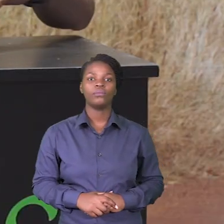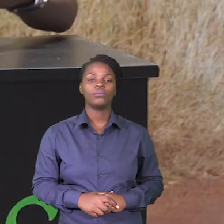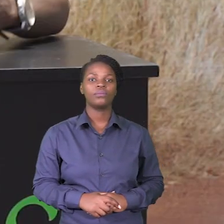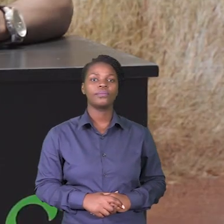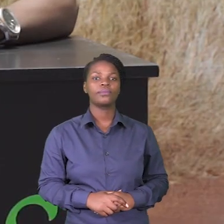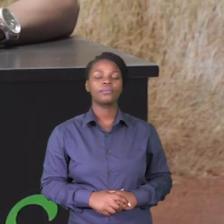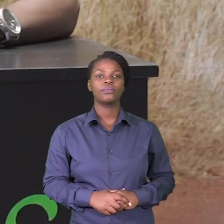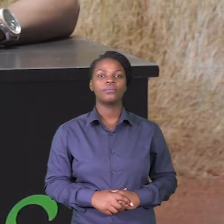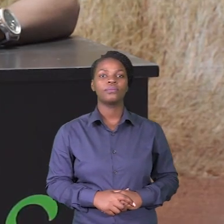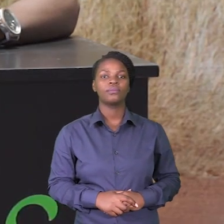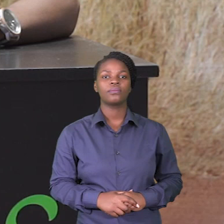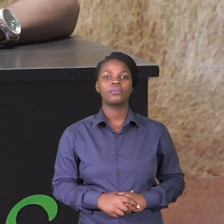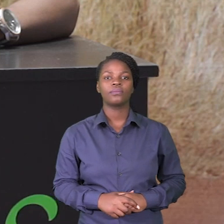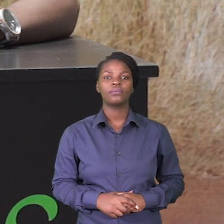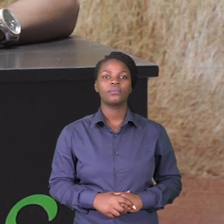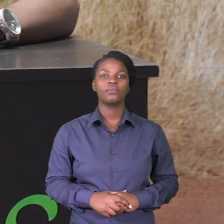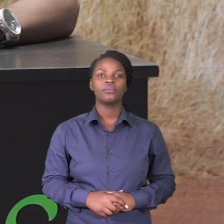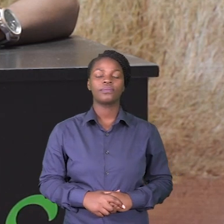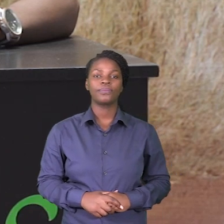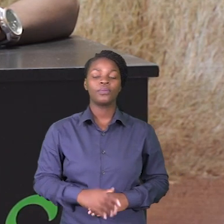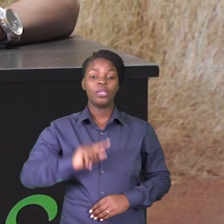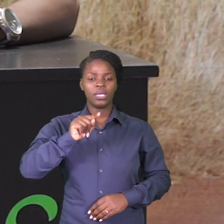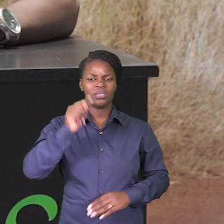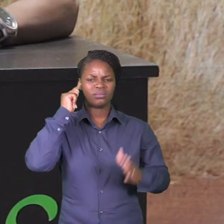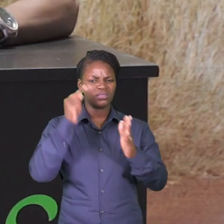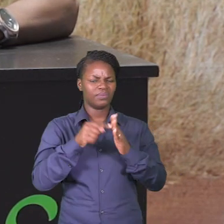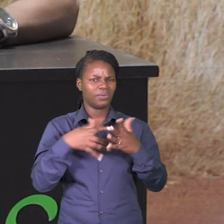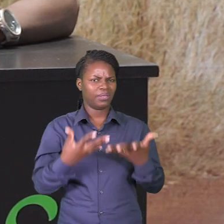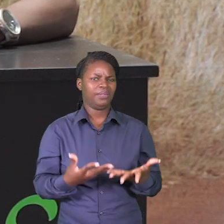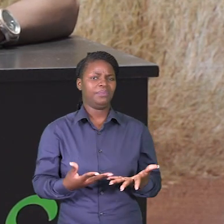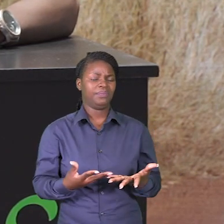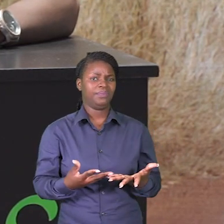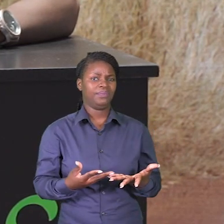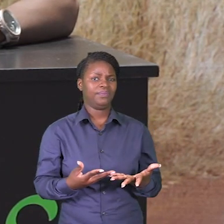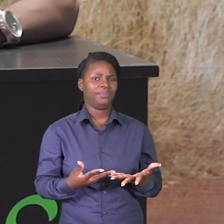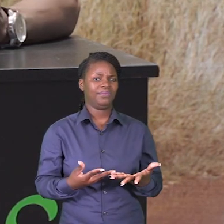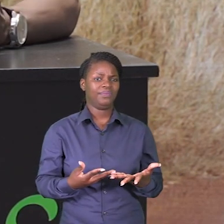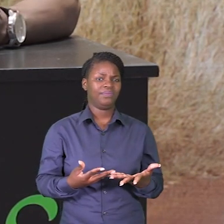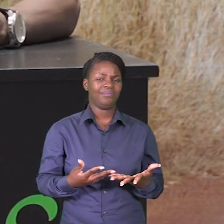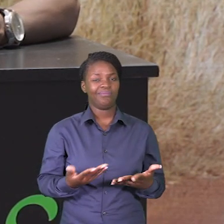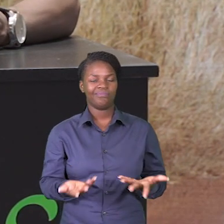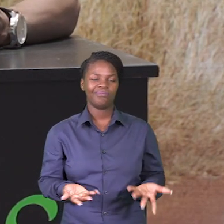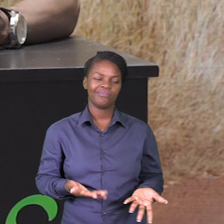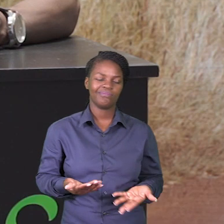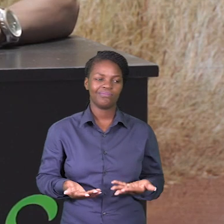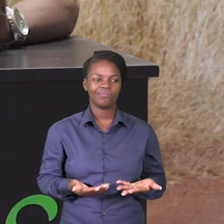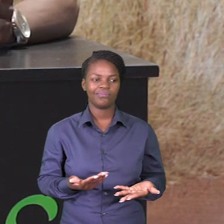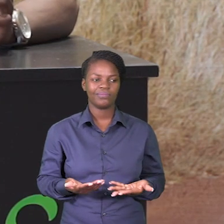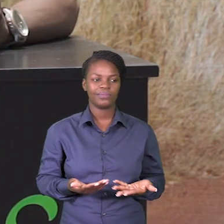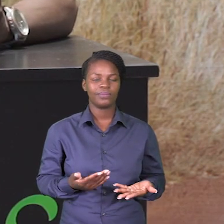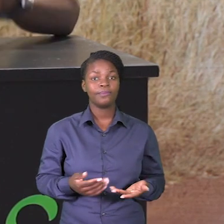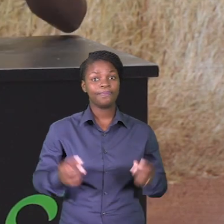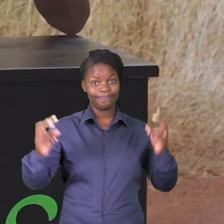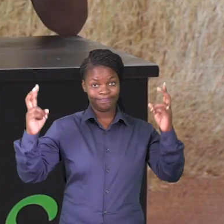deveria significar eh quando nós quando nós falamos de uma resposta coordenada não deveria significar algum tipo